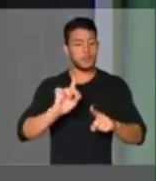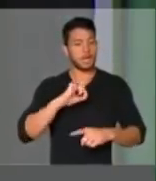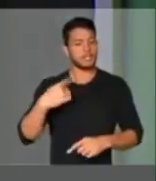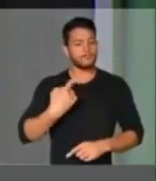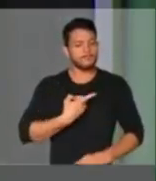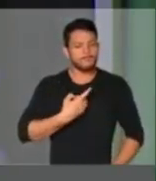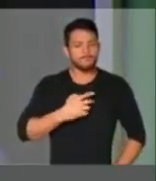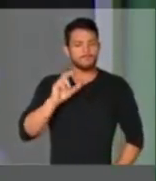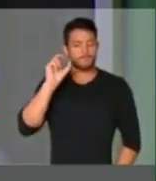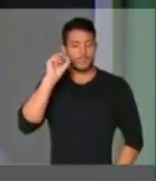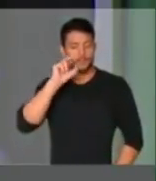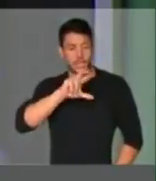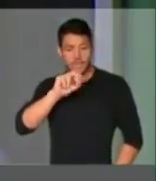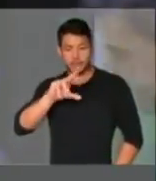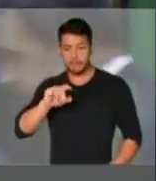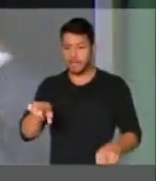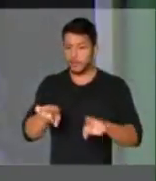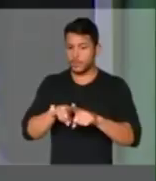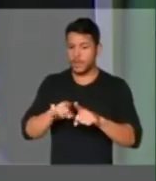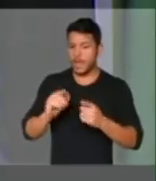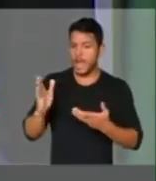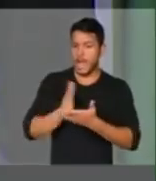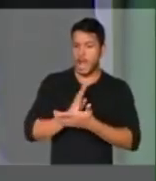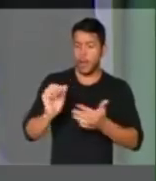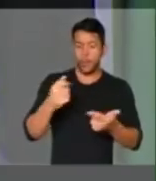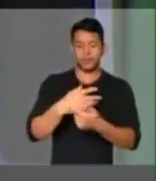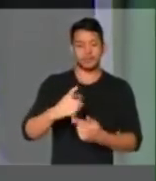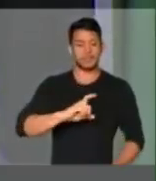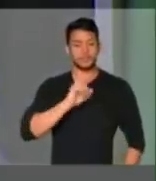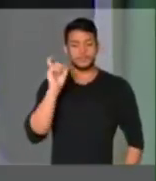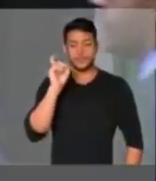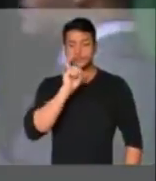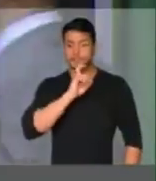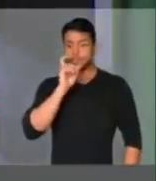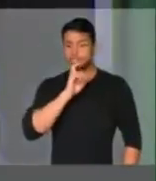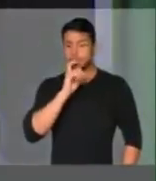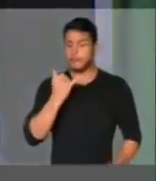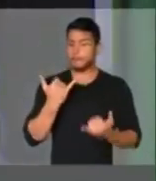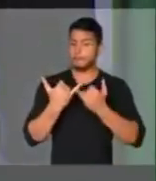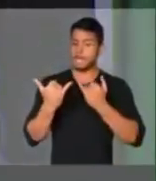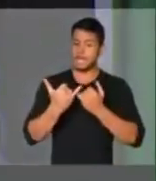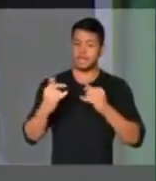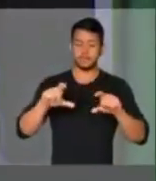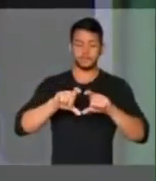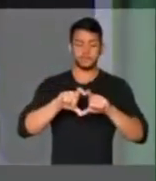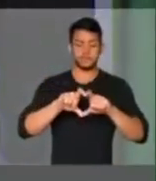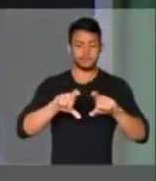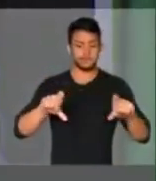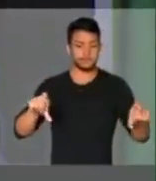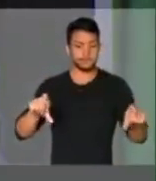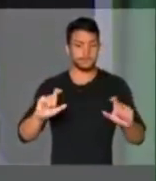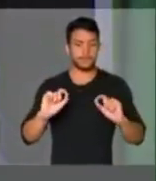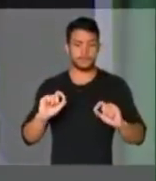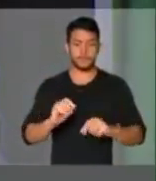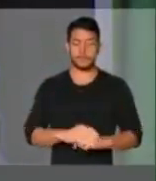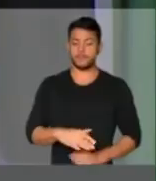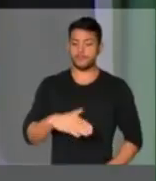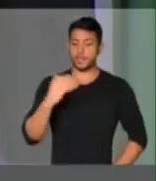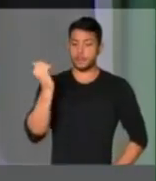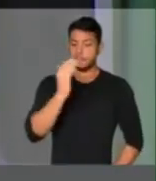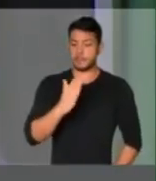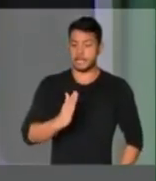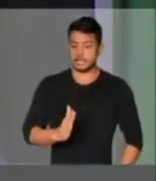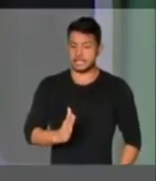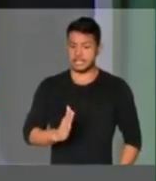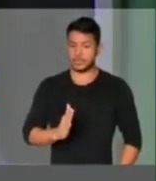mitos, né, para dizer o mínimo ainda, para ser elegante, como a frase que se tornou quase um clichê de que o Brasil,